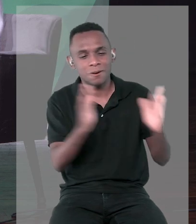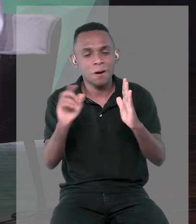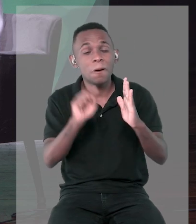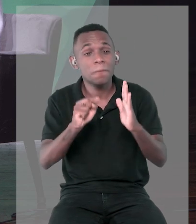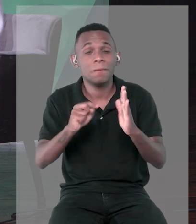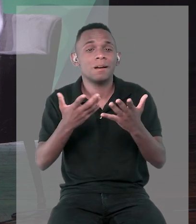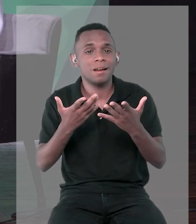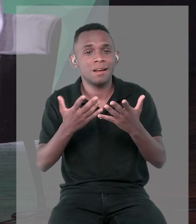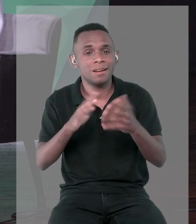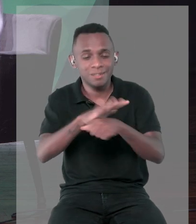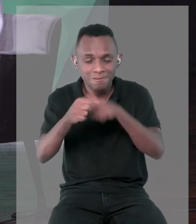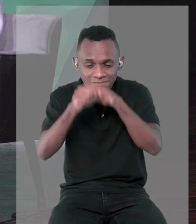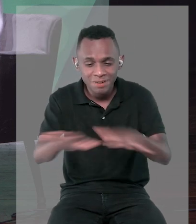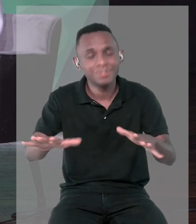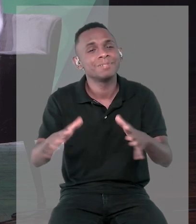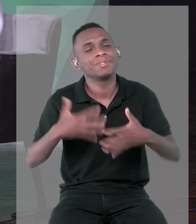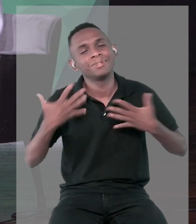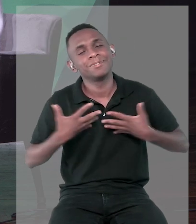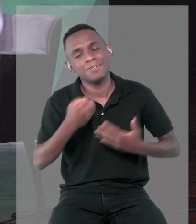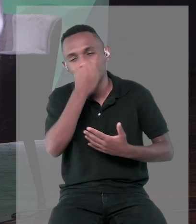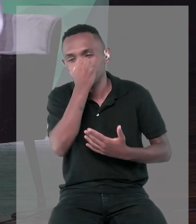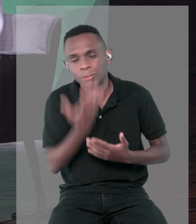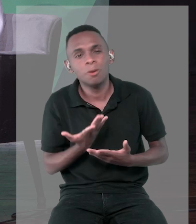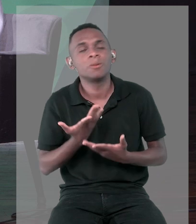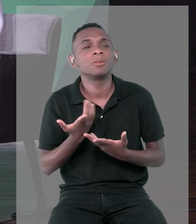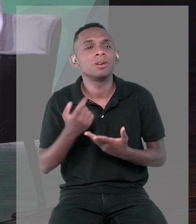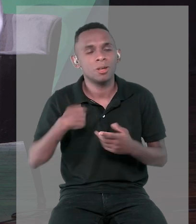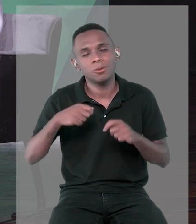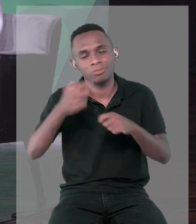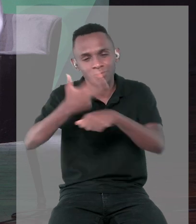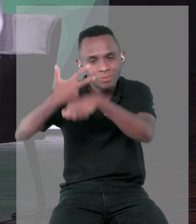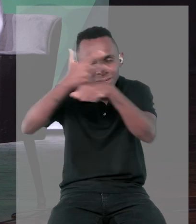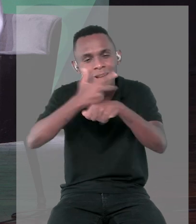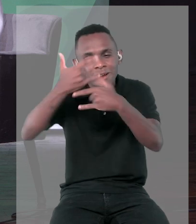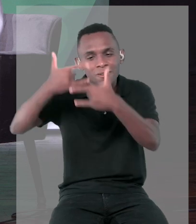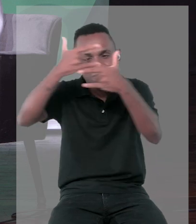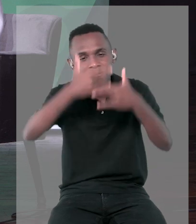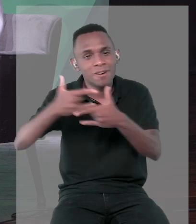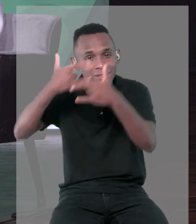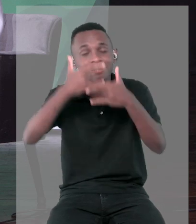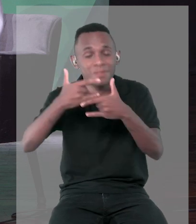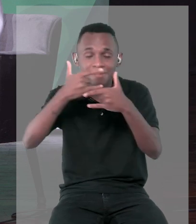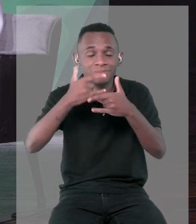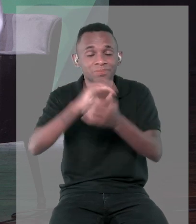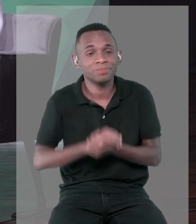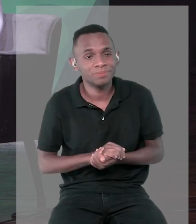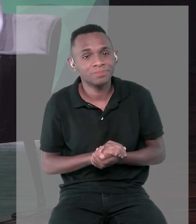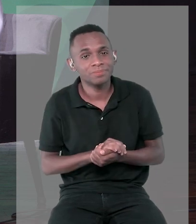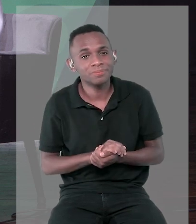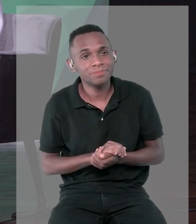Durante a pandemia, a gente se divertiu muito com o Eduardo, que eu fiz todos os programas via virtual, né?